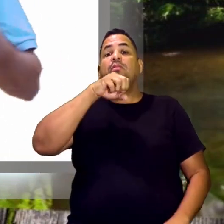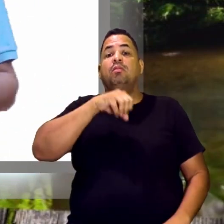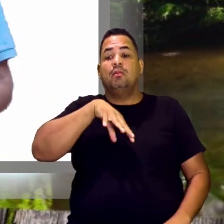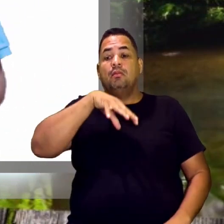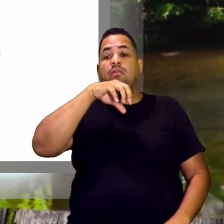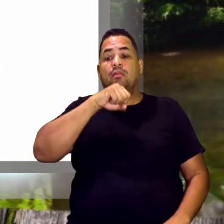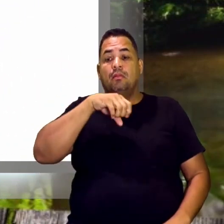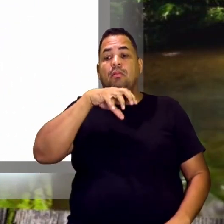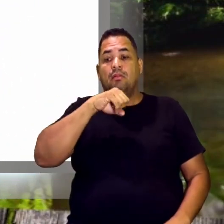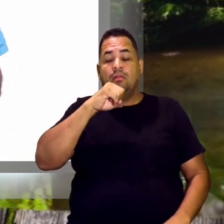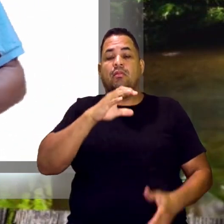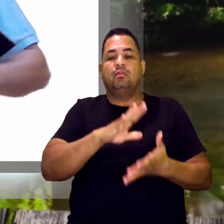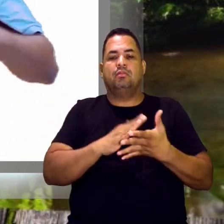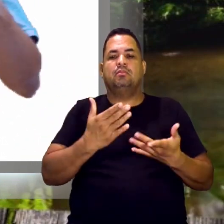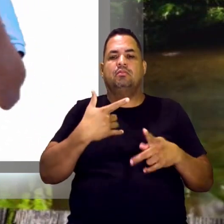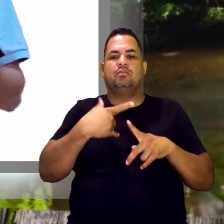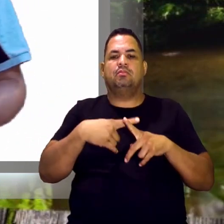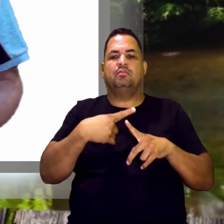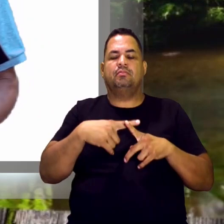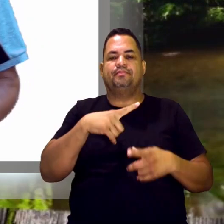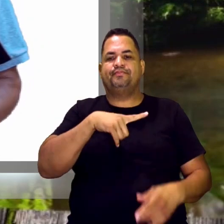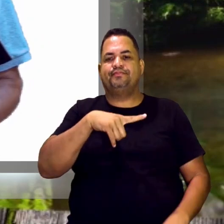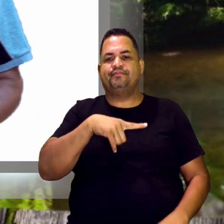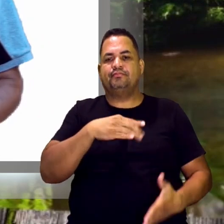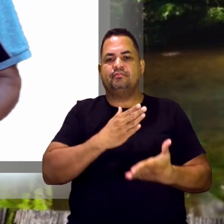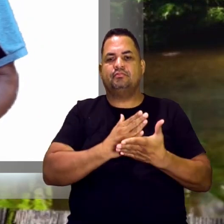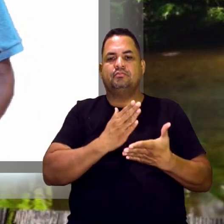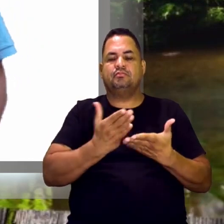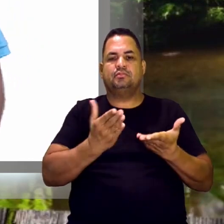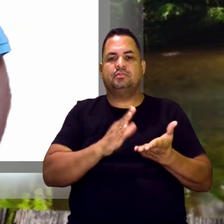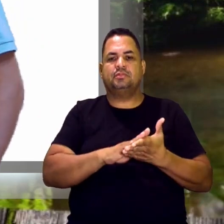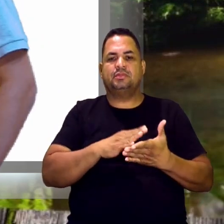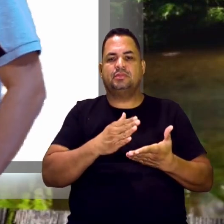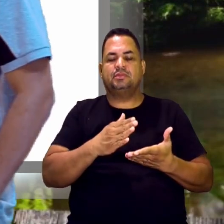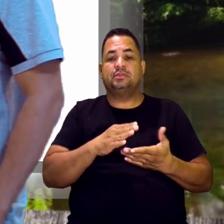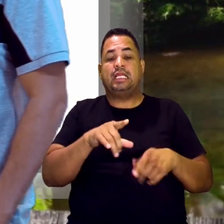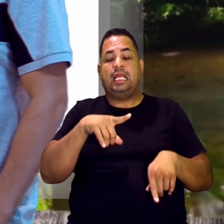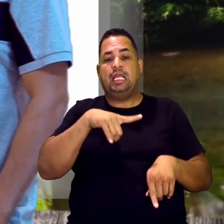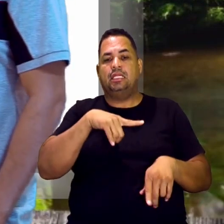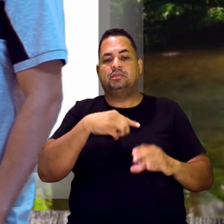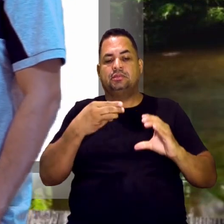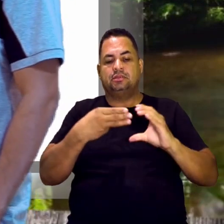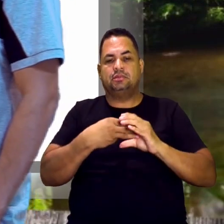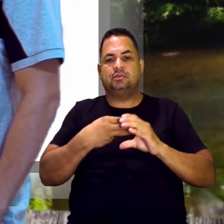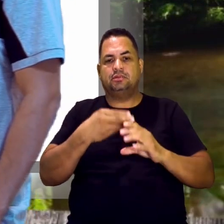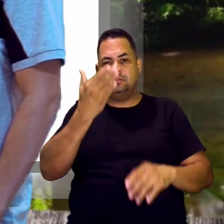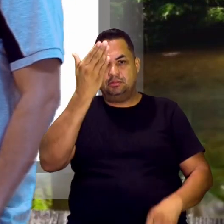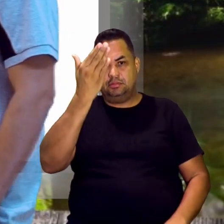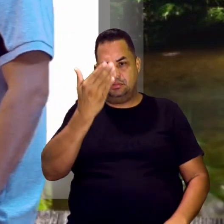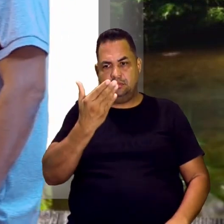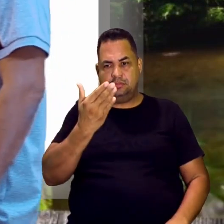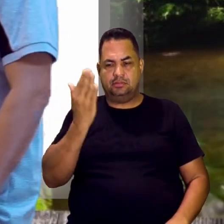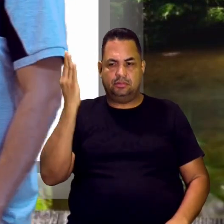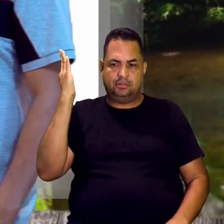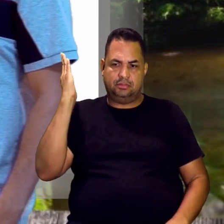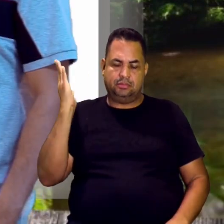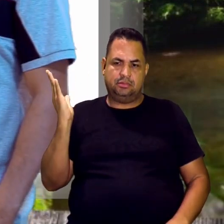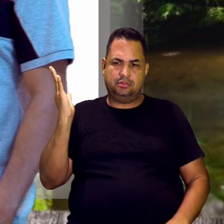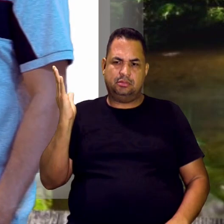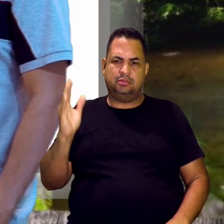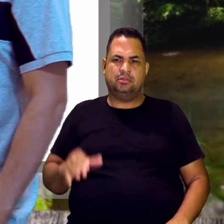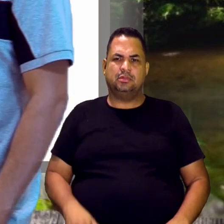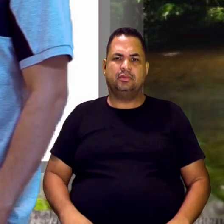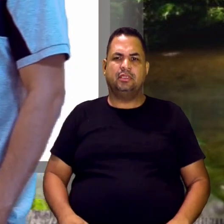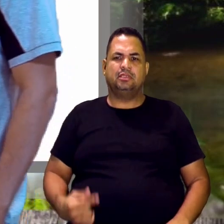mais funcionando da forma que era para funcionar. Existem partes que estão mortas. E células como essas aqui, nesse caso aqui a gente está